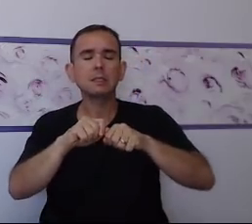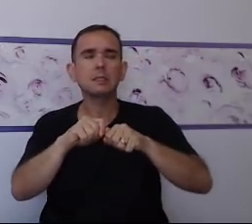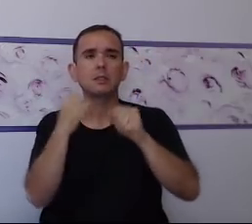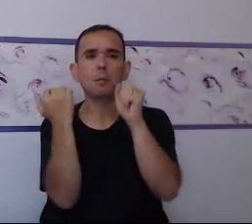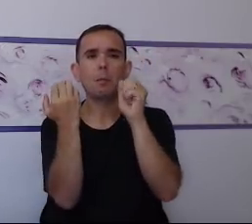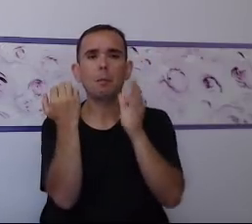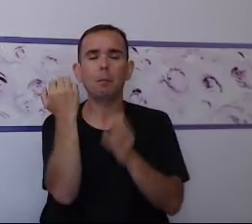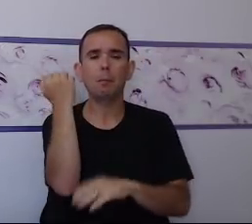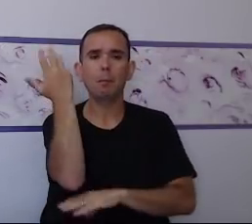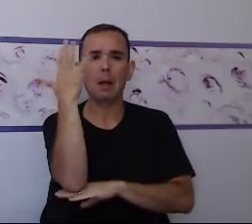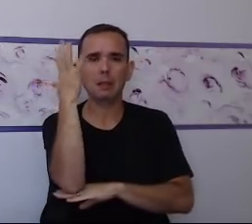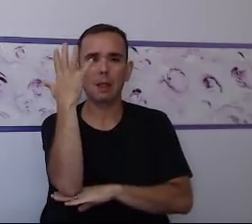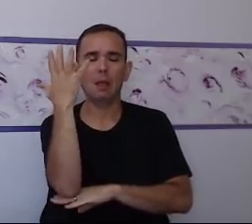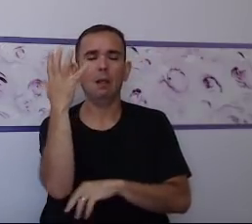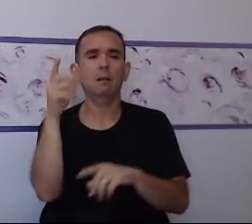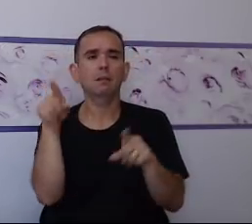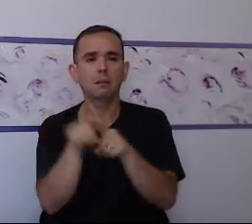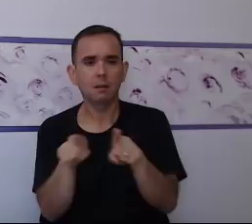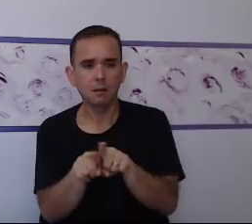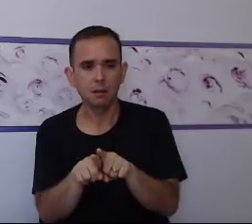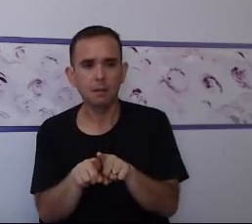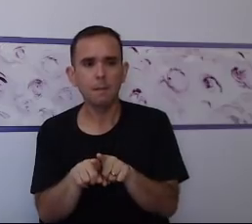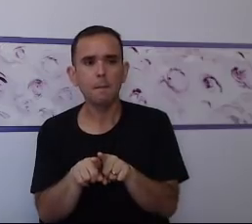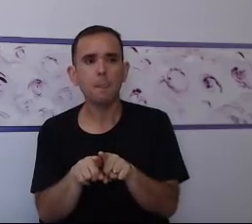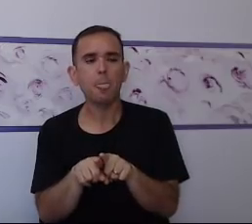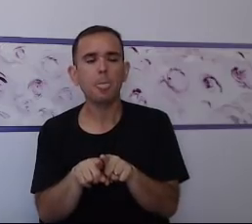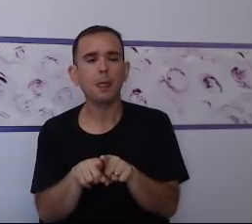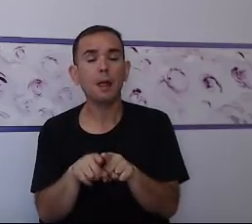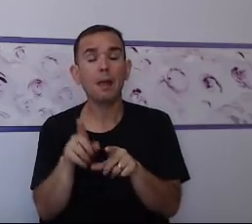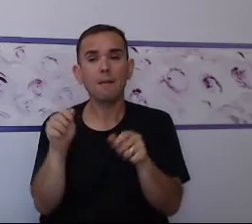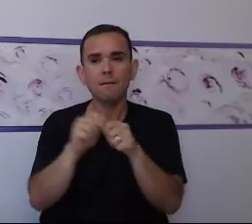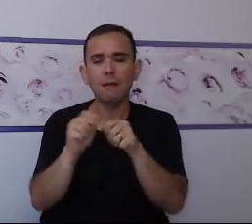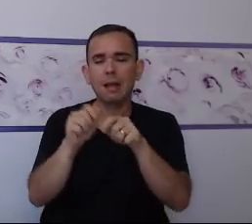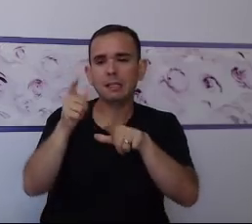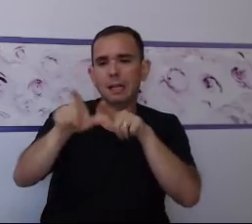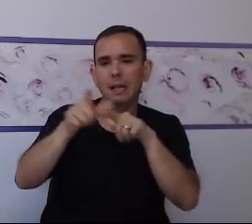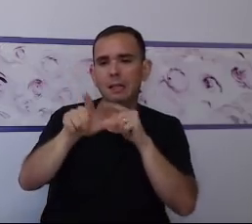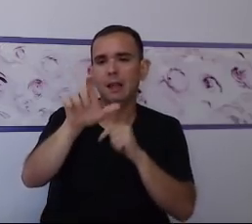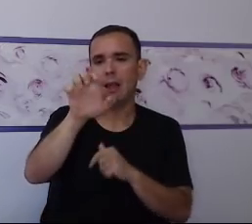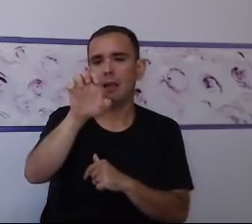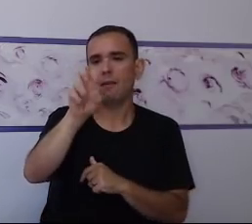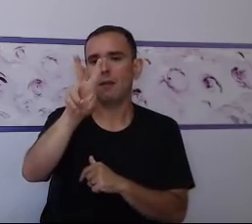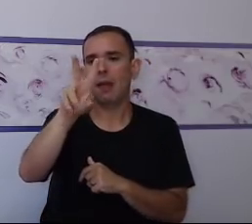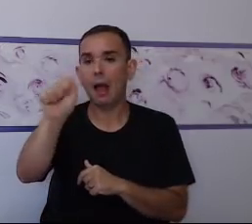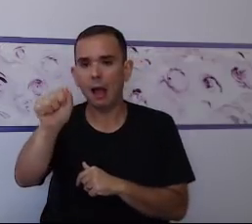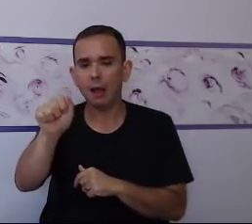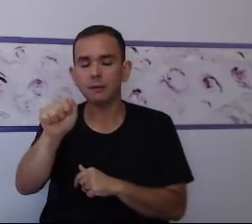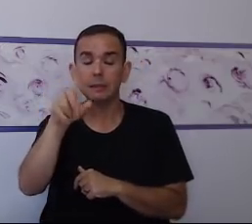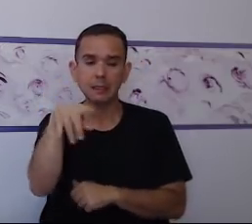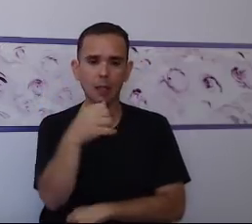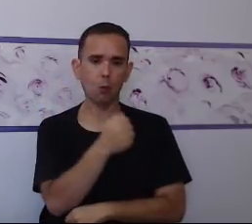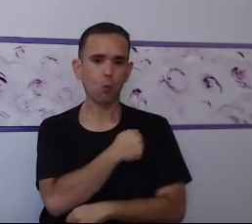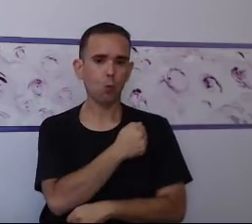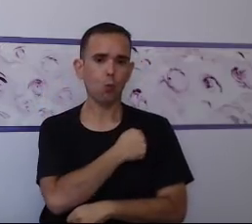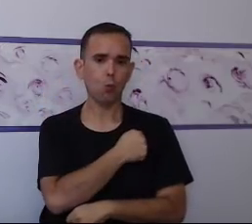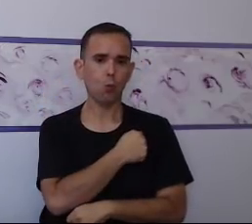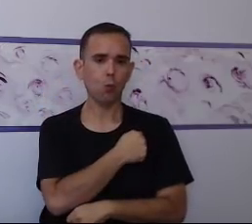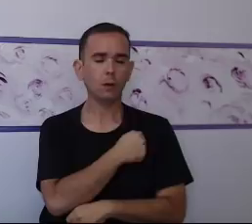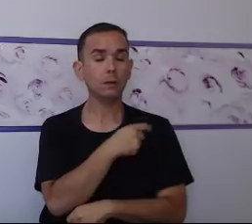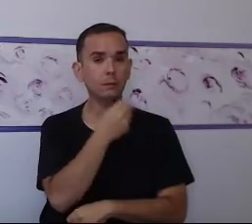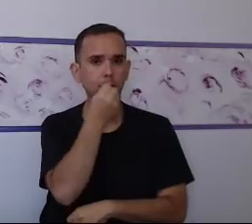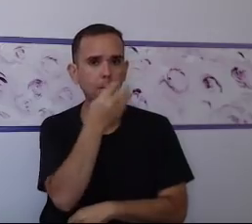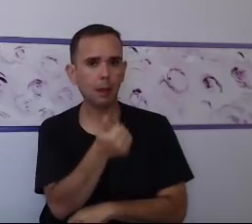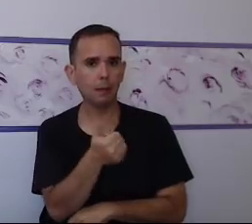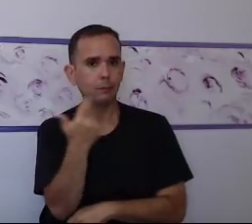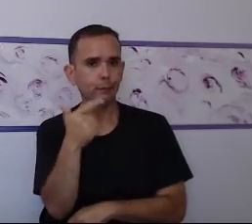gente tem diferença quando confecciona a letra em EVA. Então, assim, se é um aluno que vai bem, que